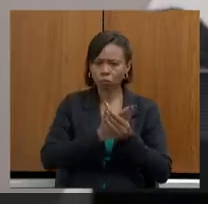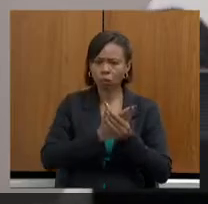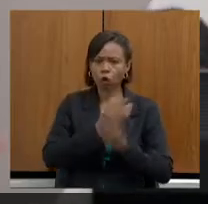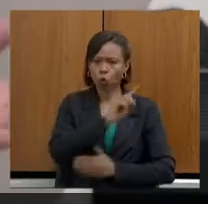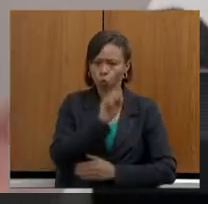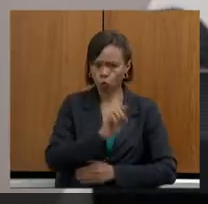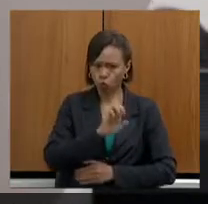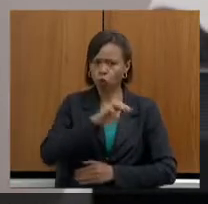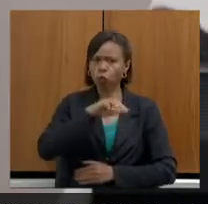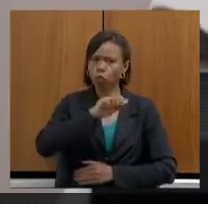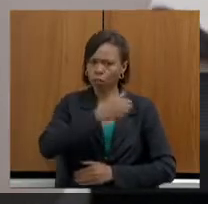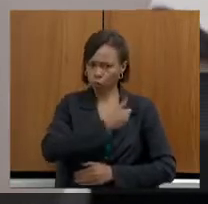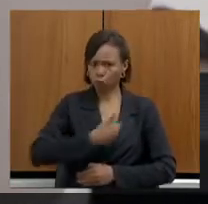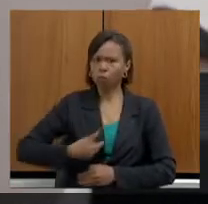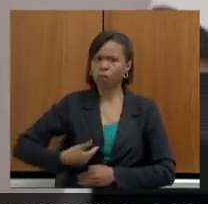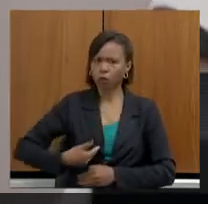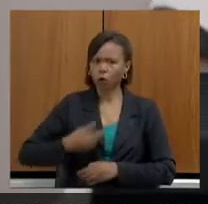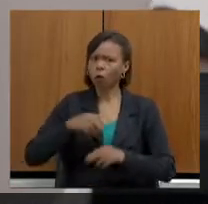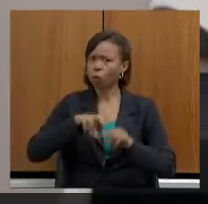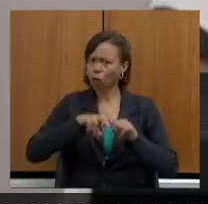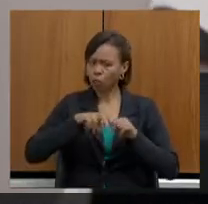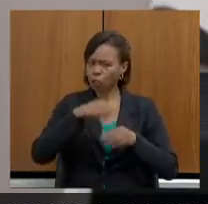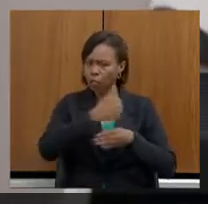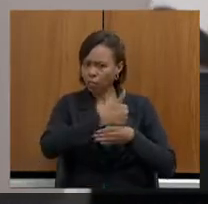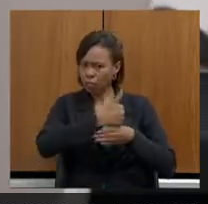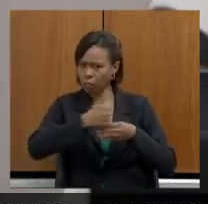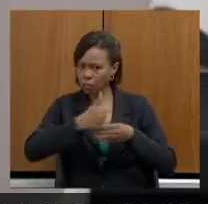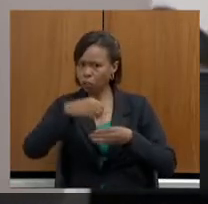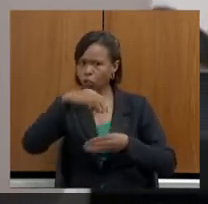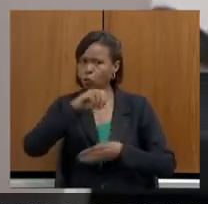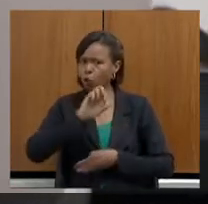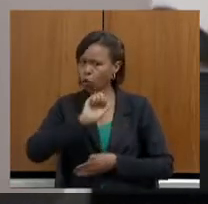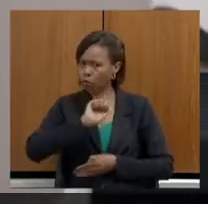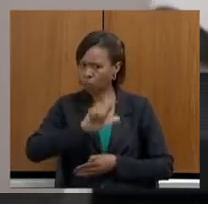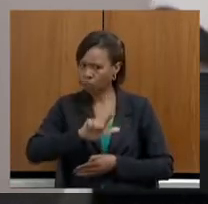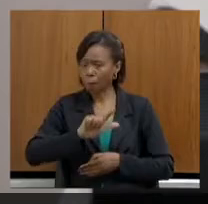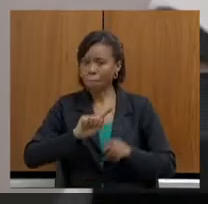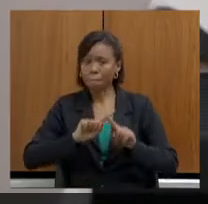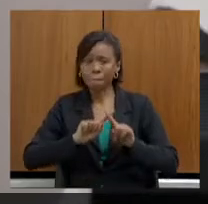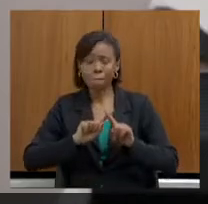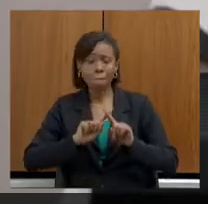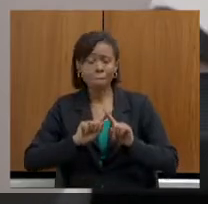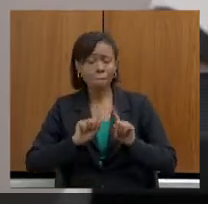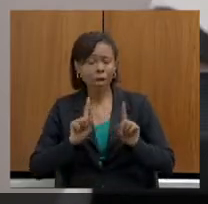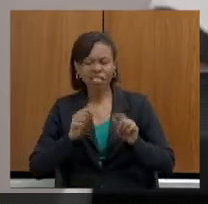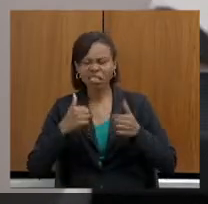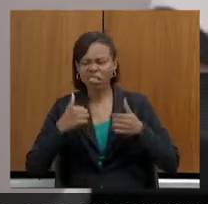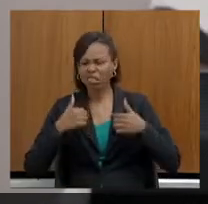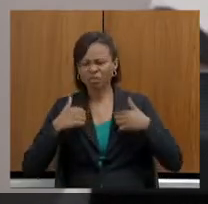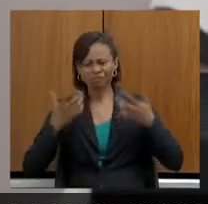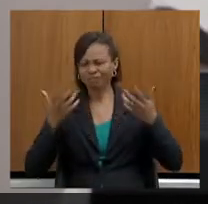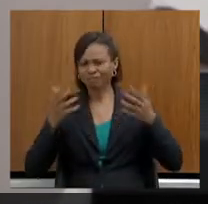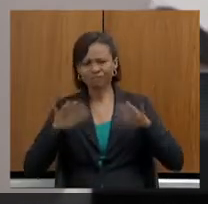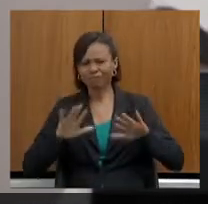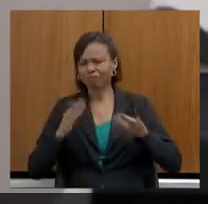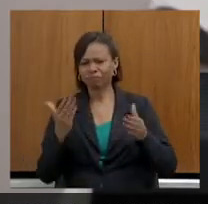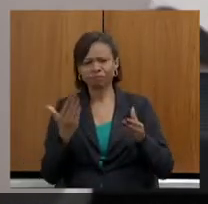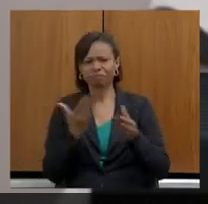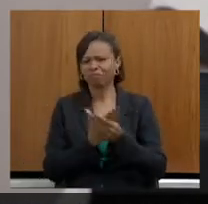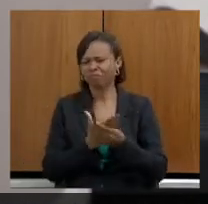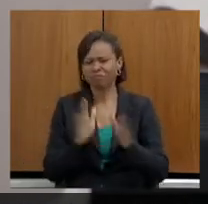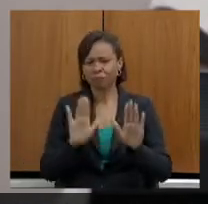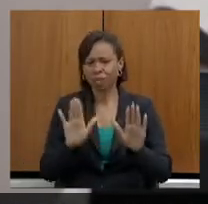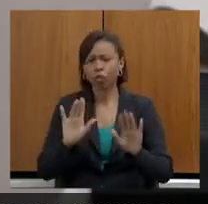morais além até dos danos políticos que ele me trouxe Mas eu não achei melhor não judicializar essa textão fiz o